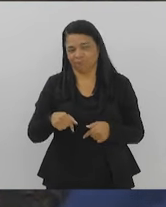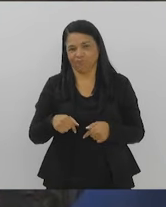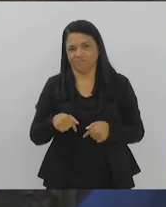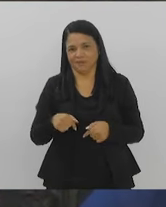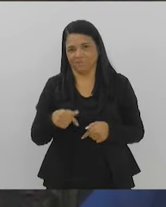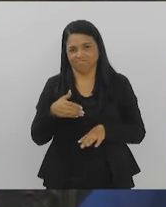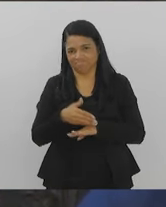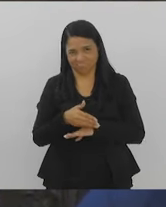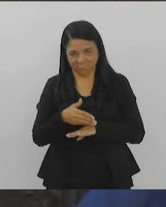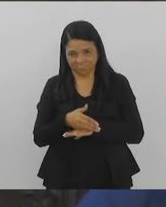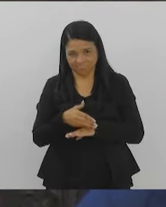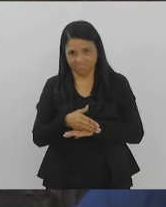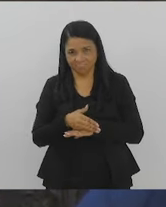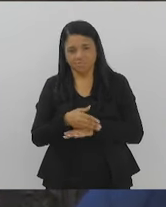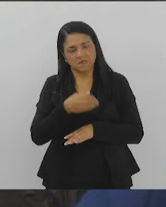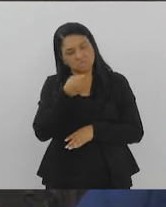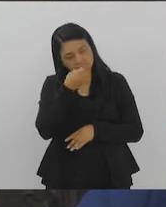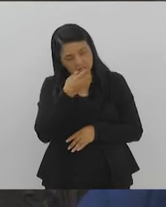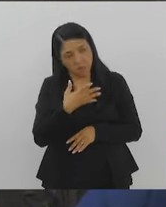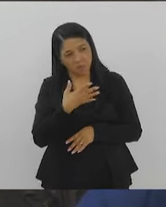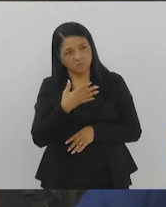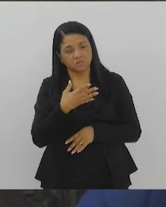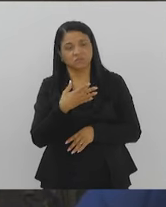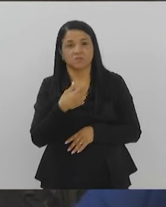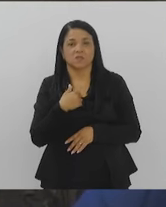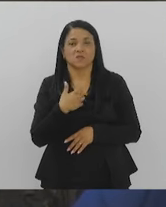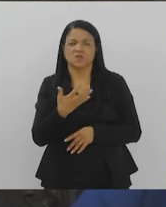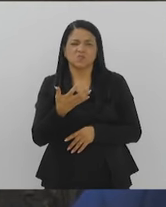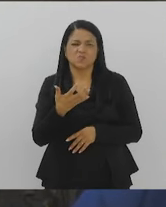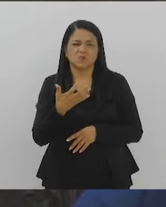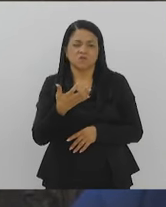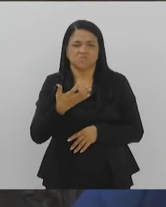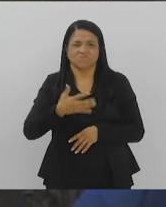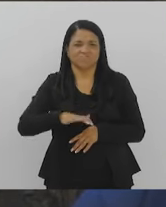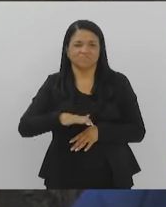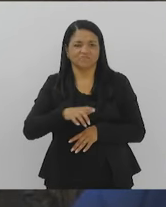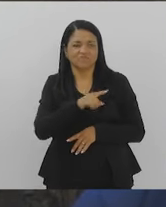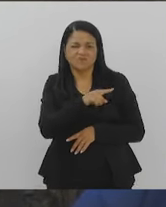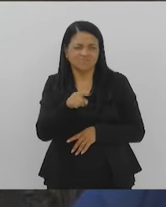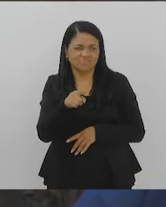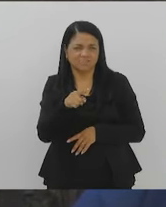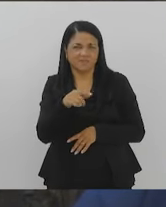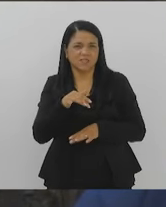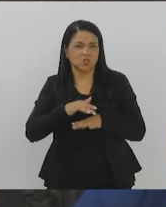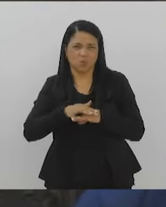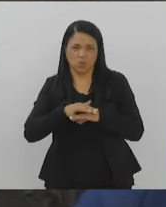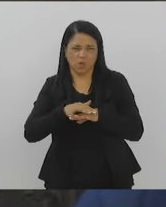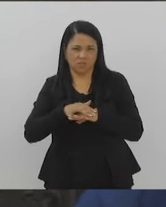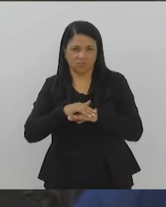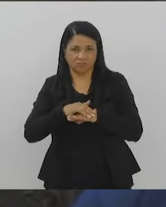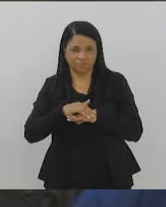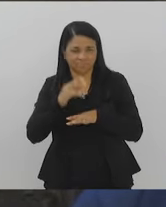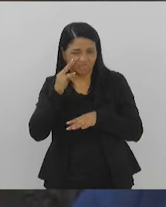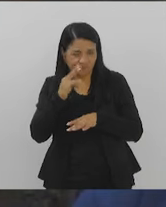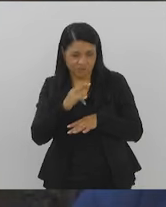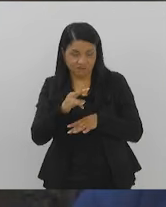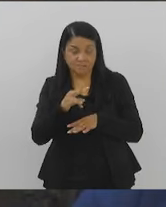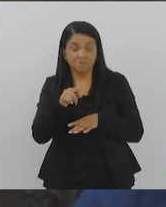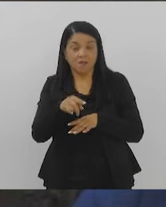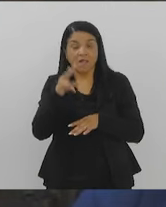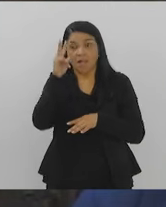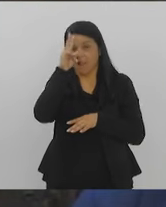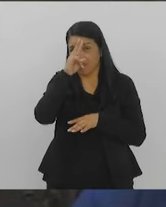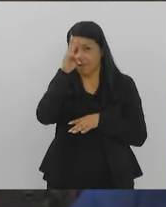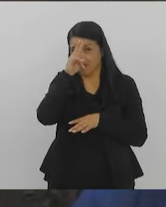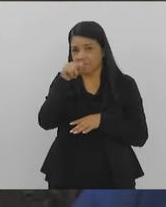não queríamos que os irmãos o vissem debilitado, mas que se lembrassem deste